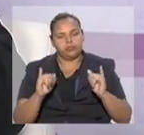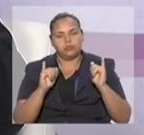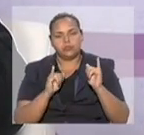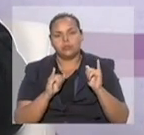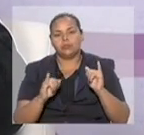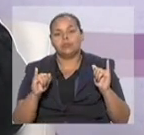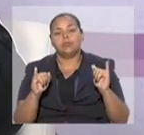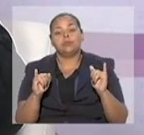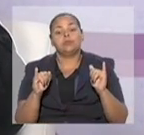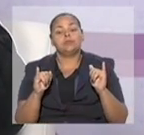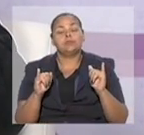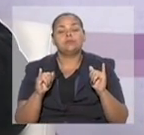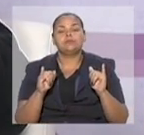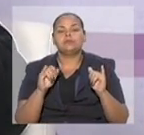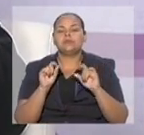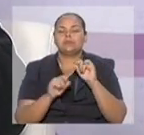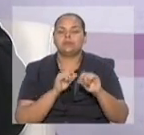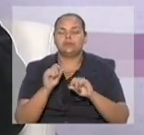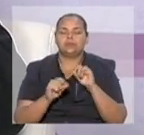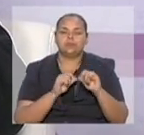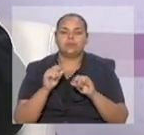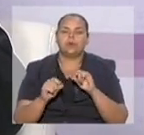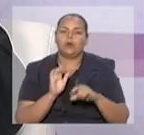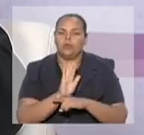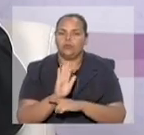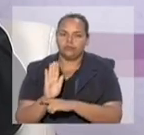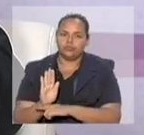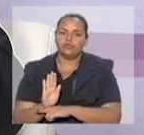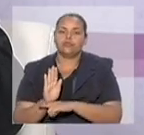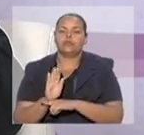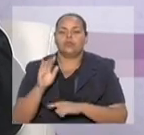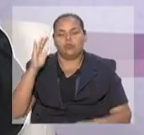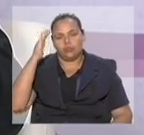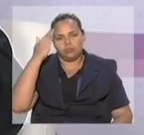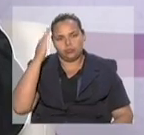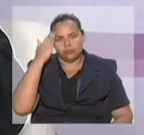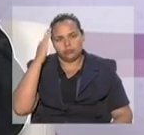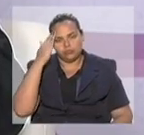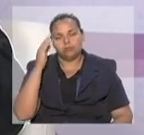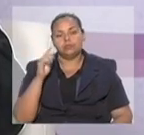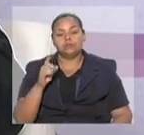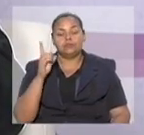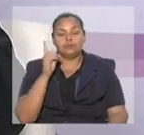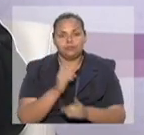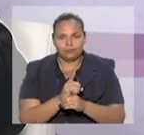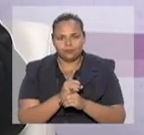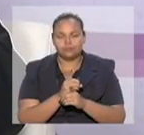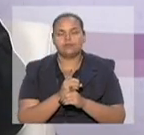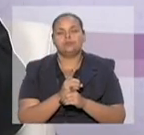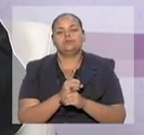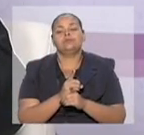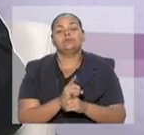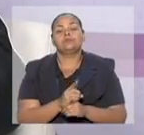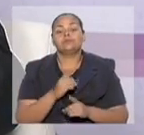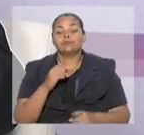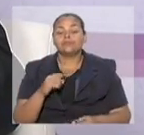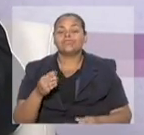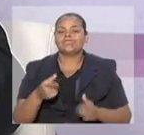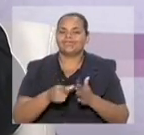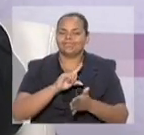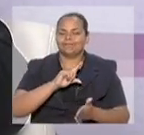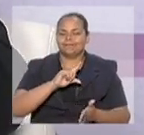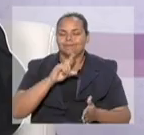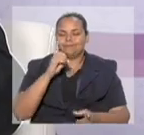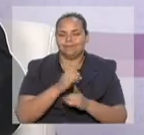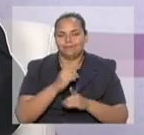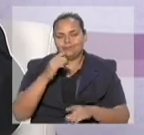campanha em que ajudou muito a compreensão, o entendimento, o diagnóstico mais precoce